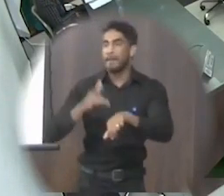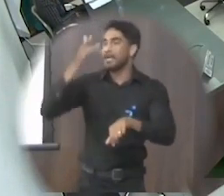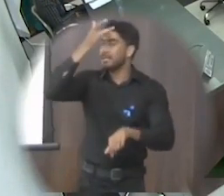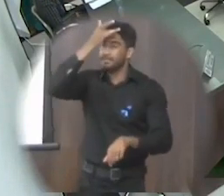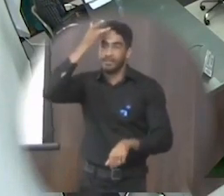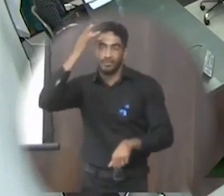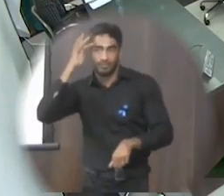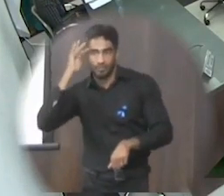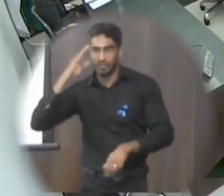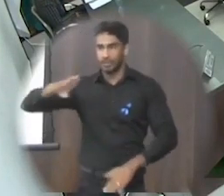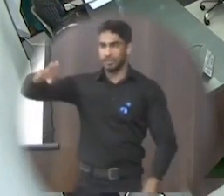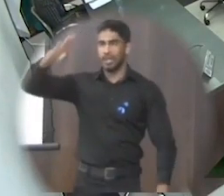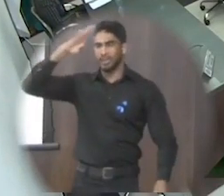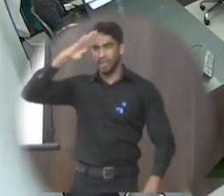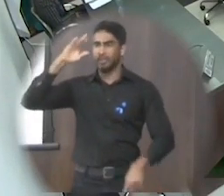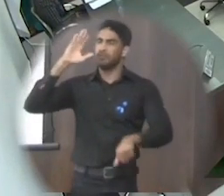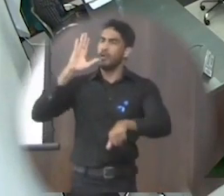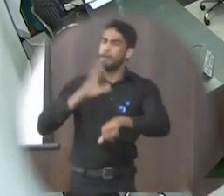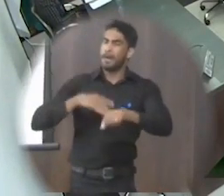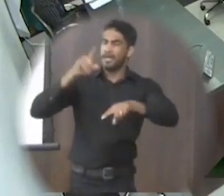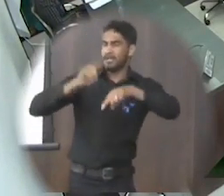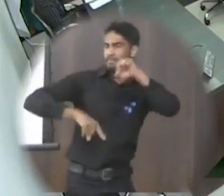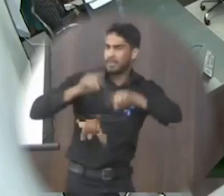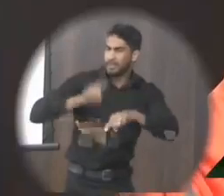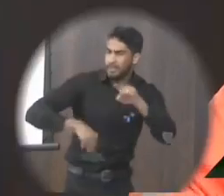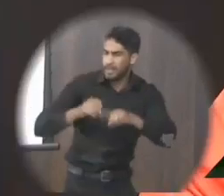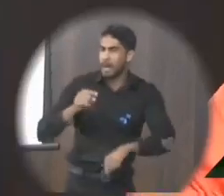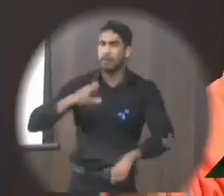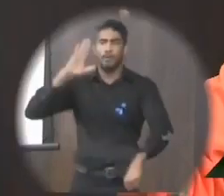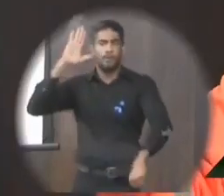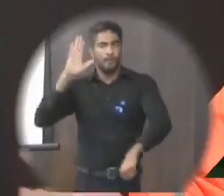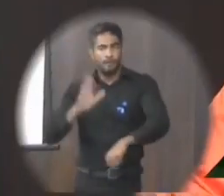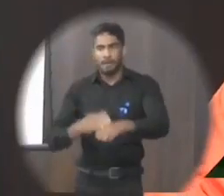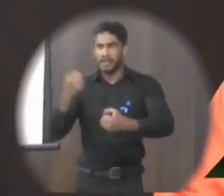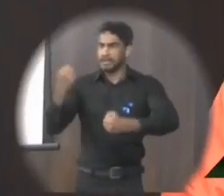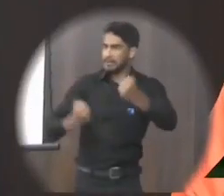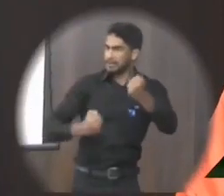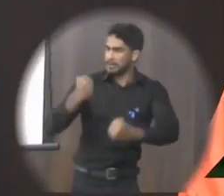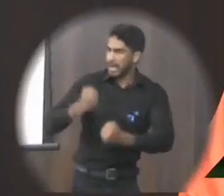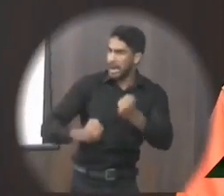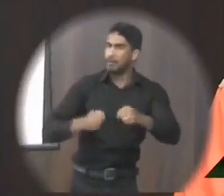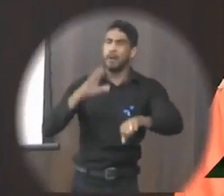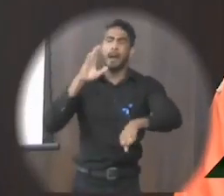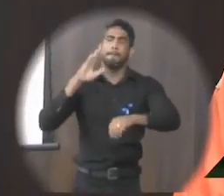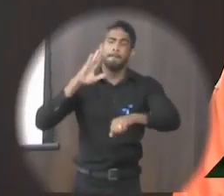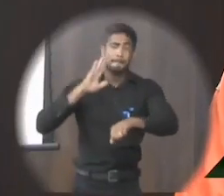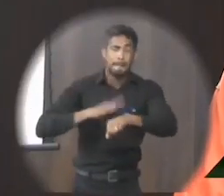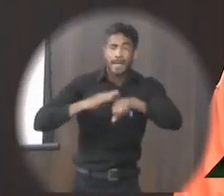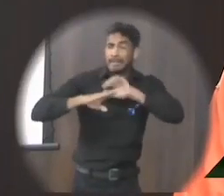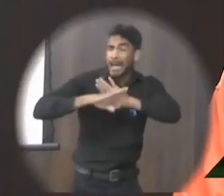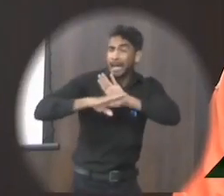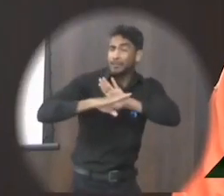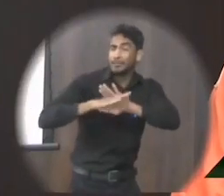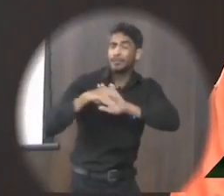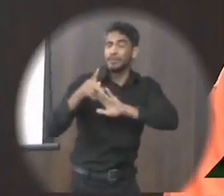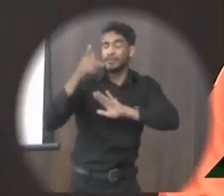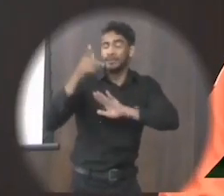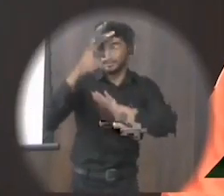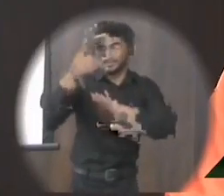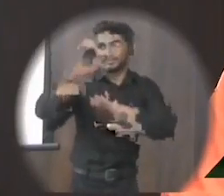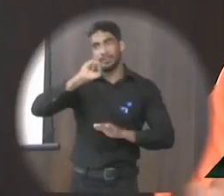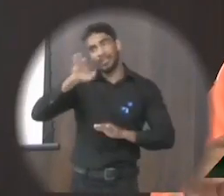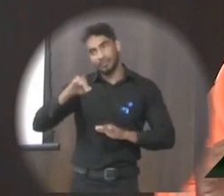mais equipamentos, mais viaturas e mais atendimento à população de Janaúba e região. Então, tudo isso